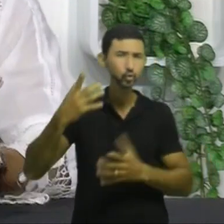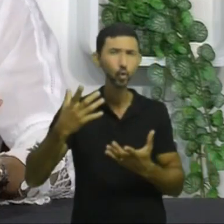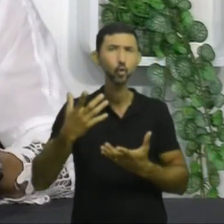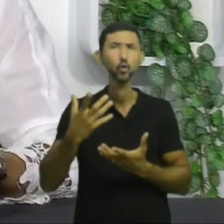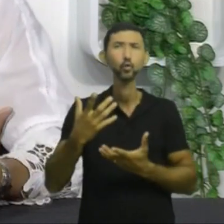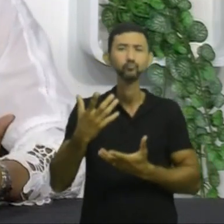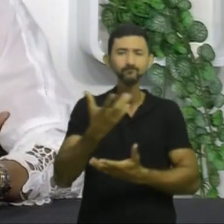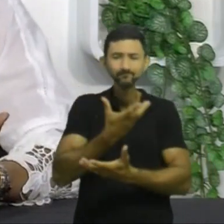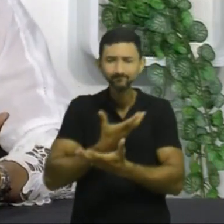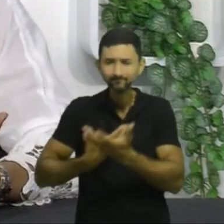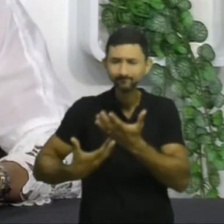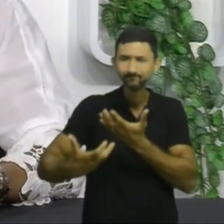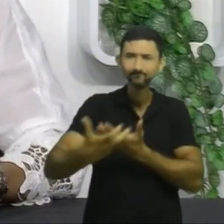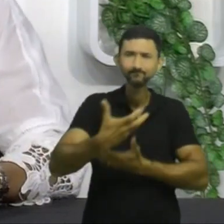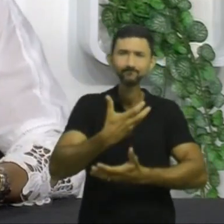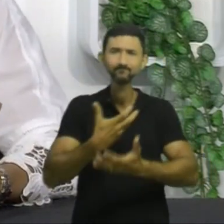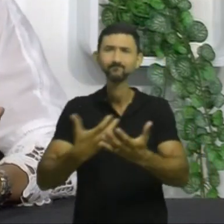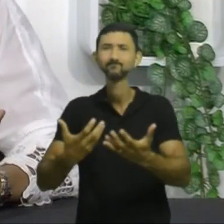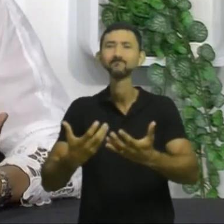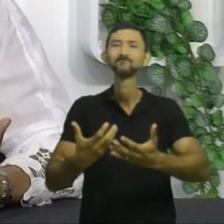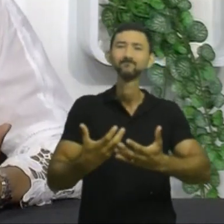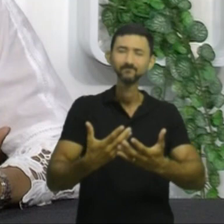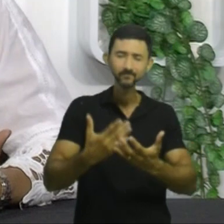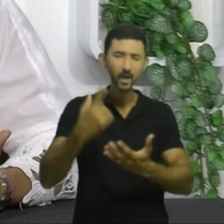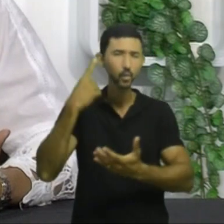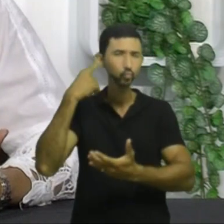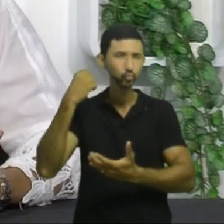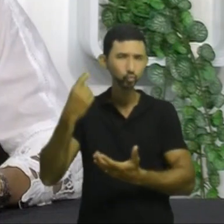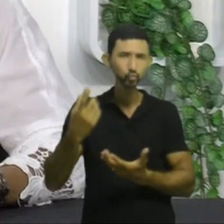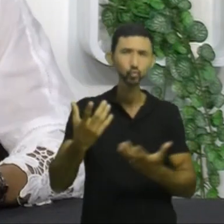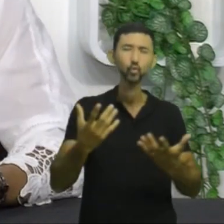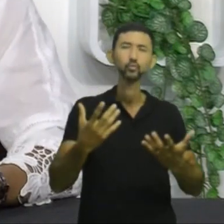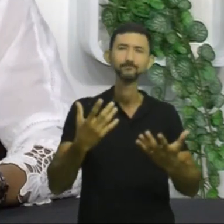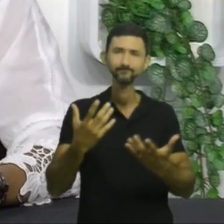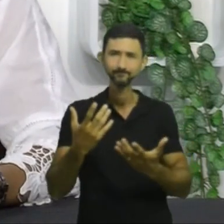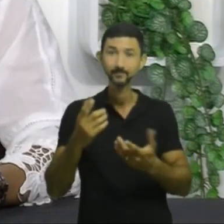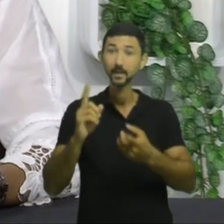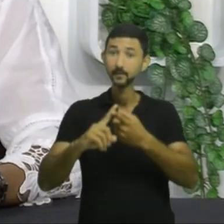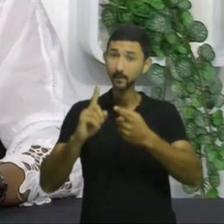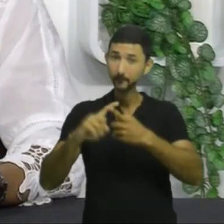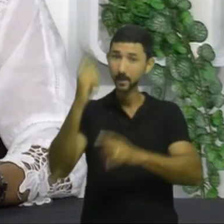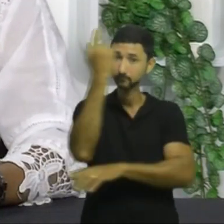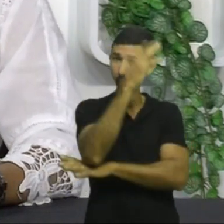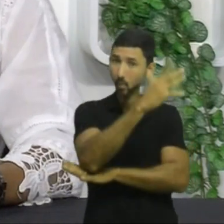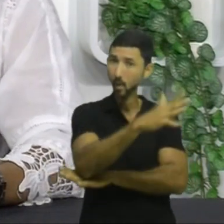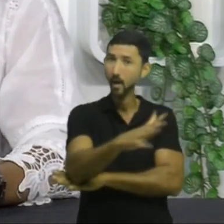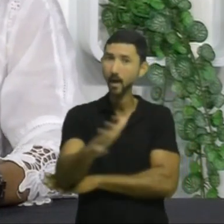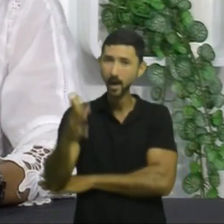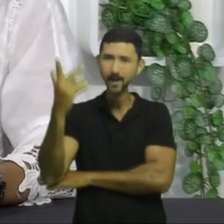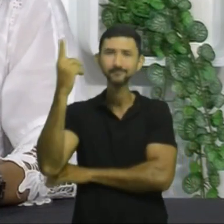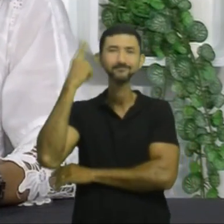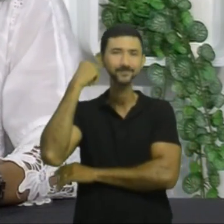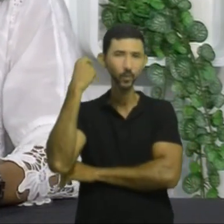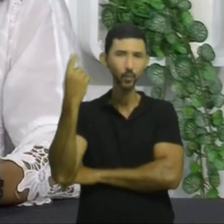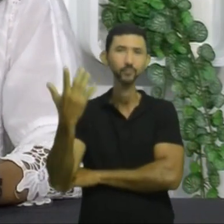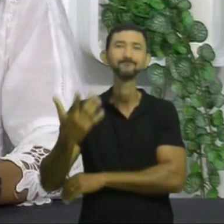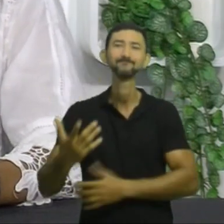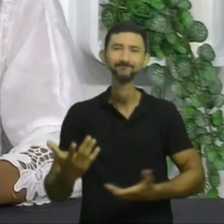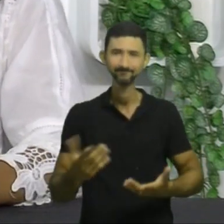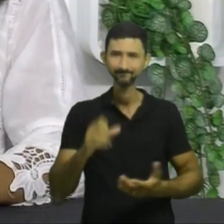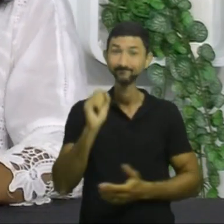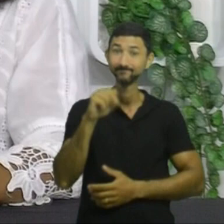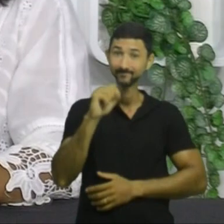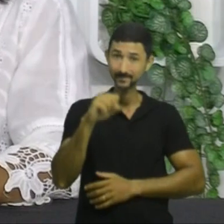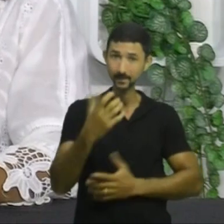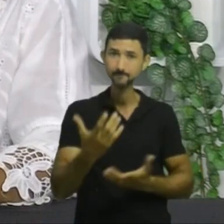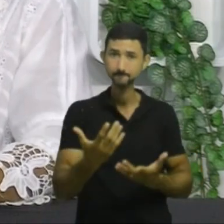estão conosco. Tanto as sonoridades artificiais quanto as sonoridades naturais, né? Então, a